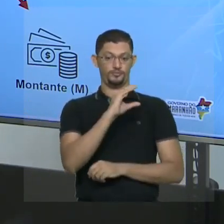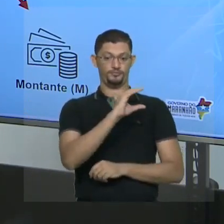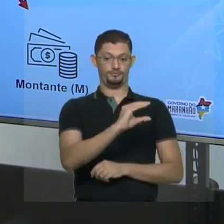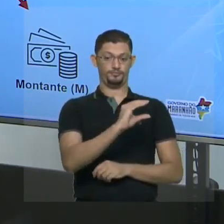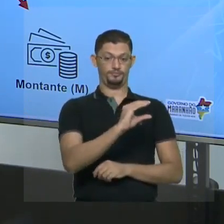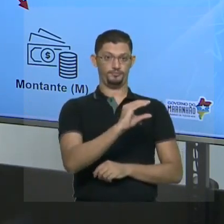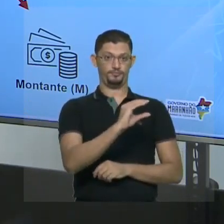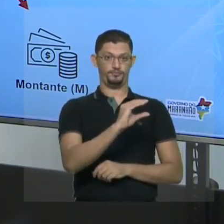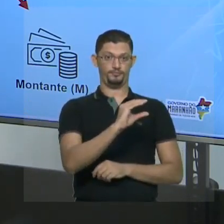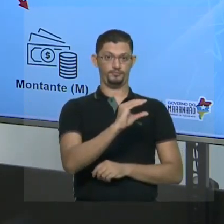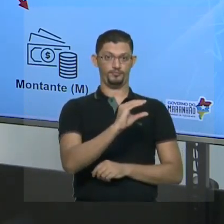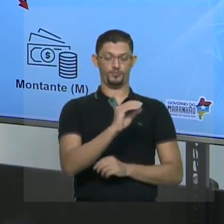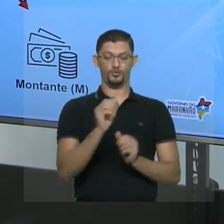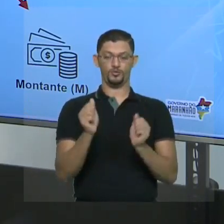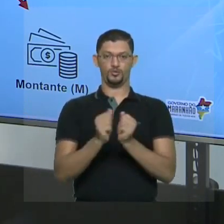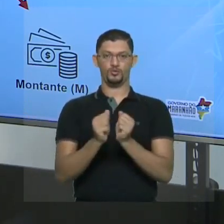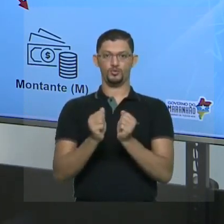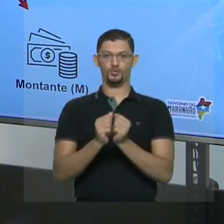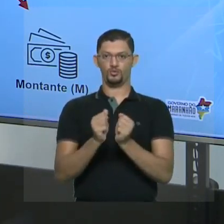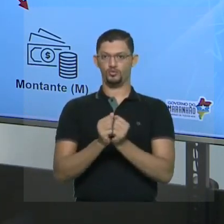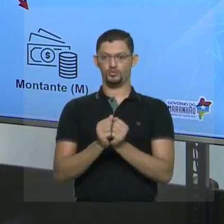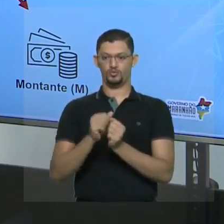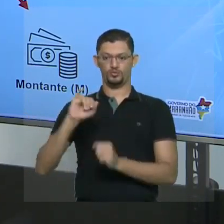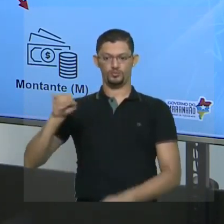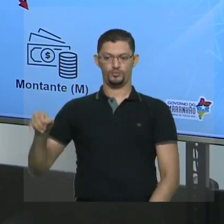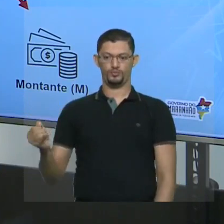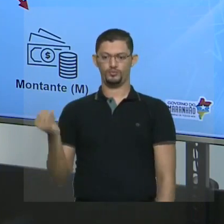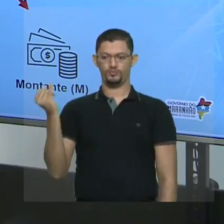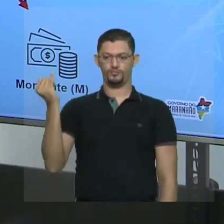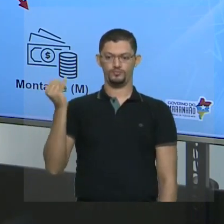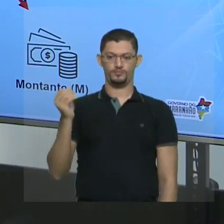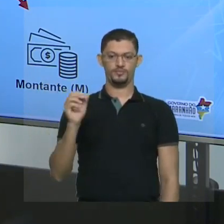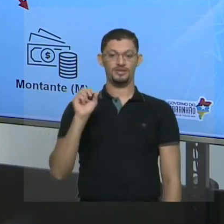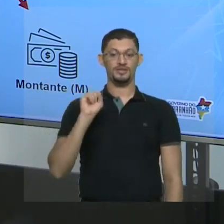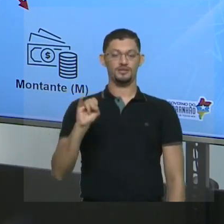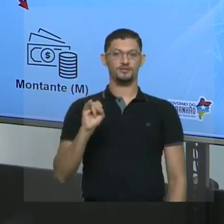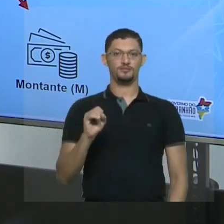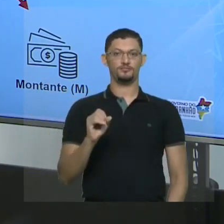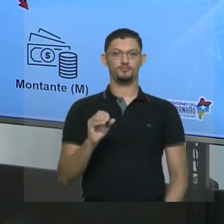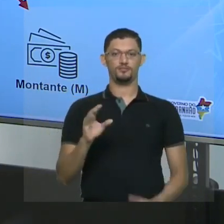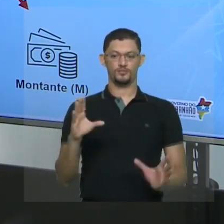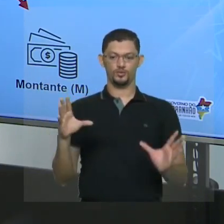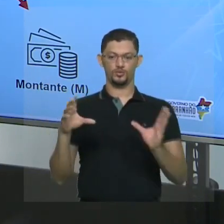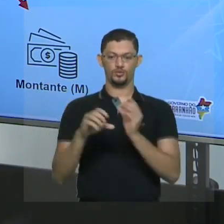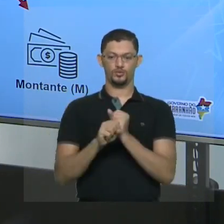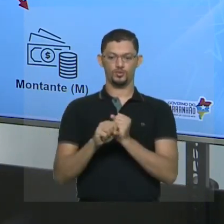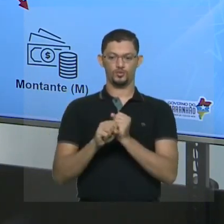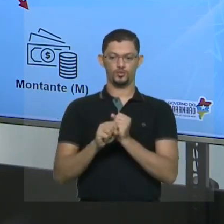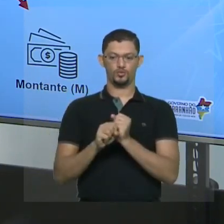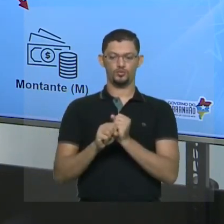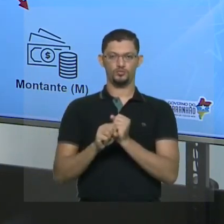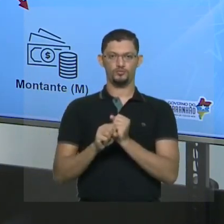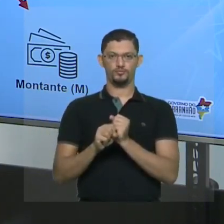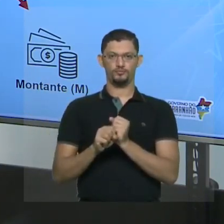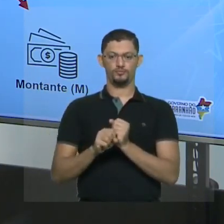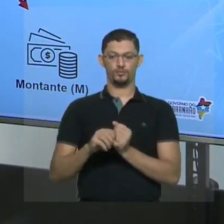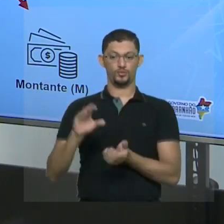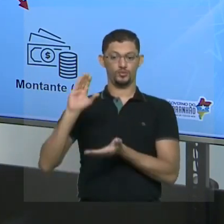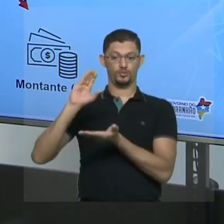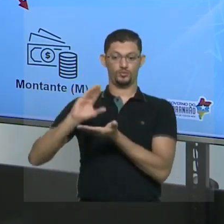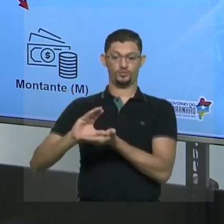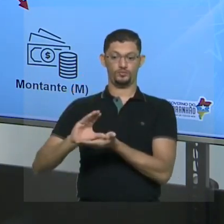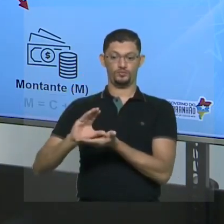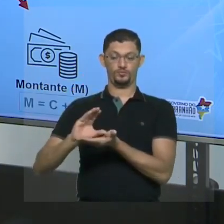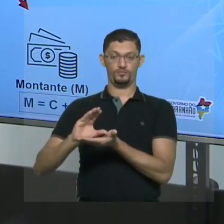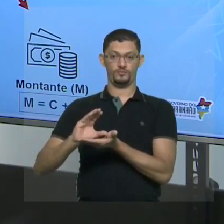capital junto com com o meu juro. Se eu pego o meu capital e junto com o juro, eu vou ter um monte, né? Um